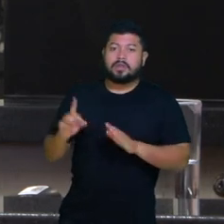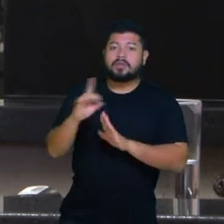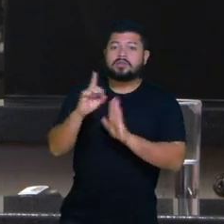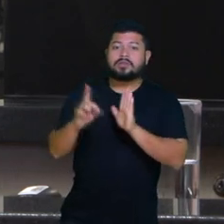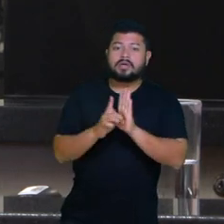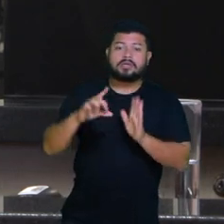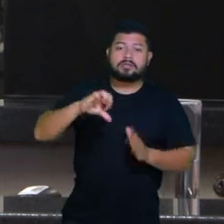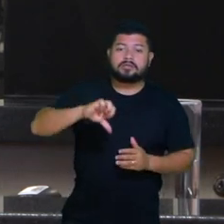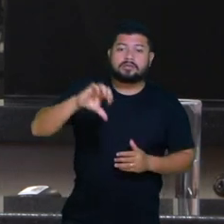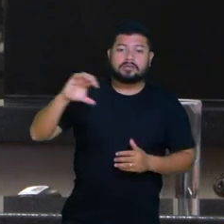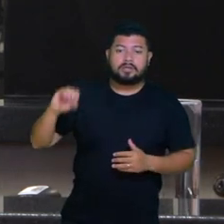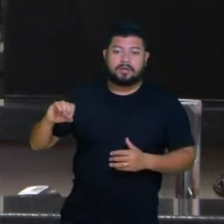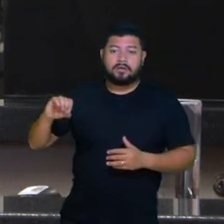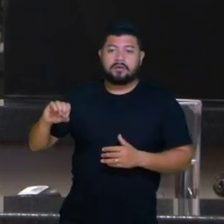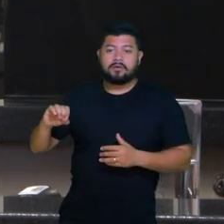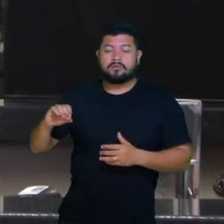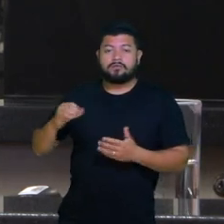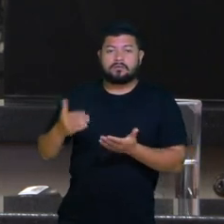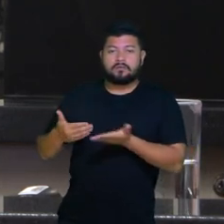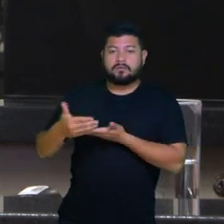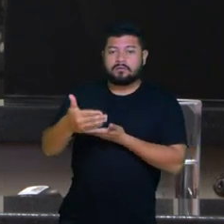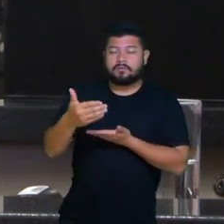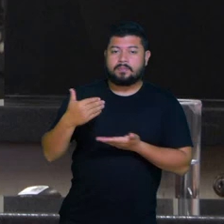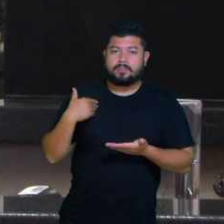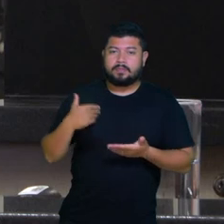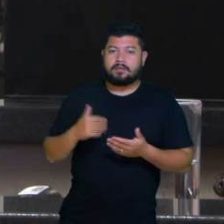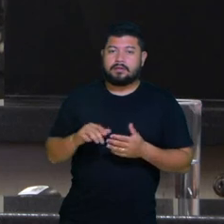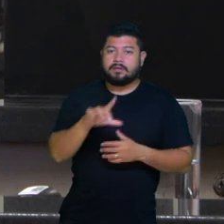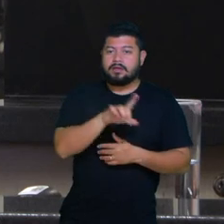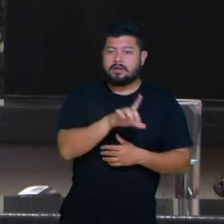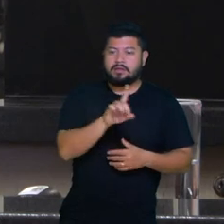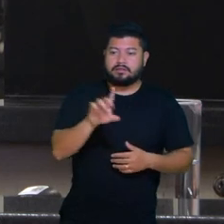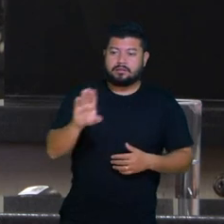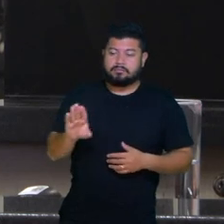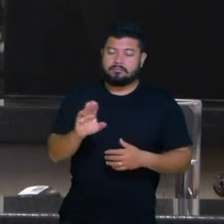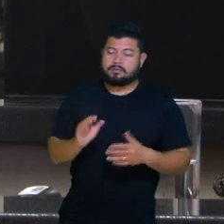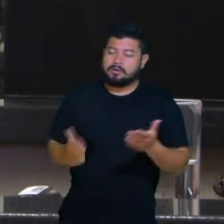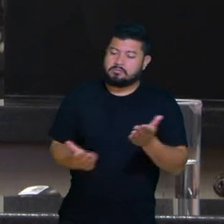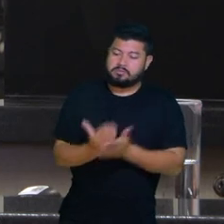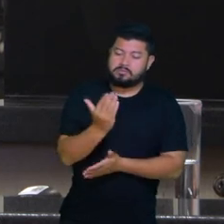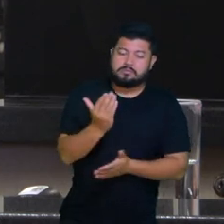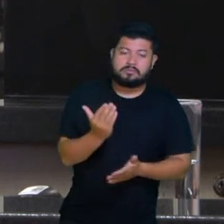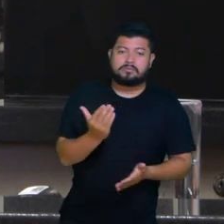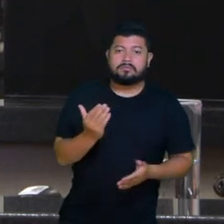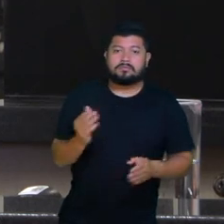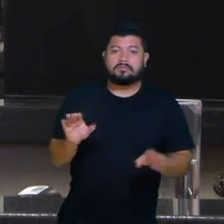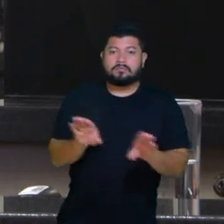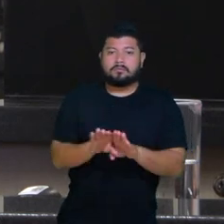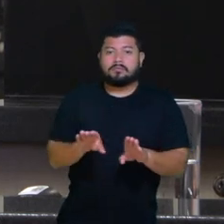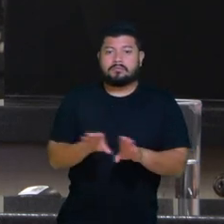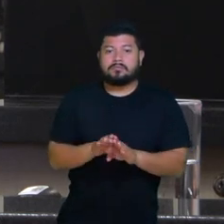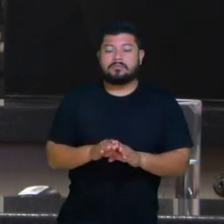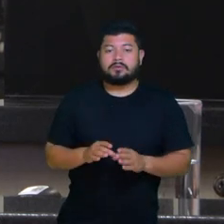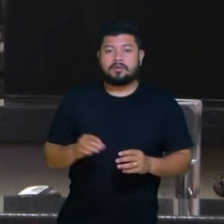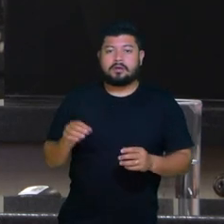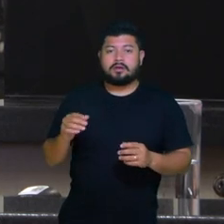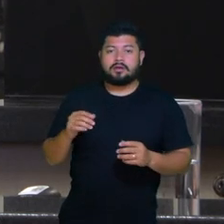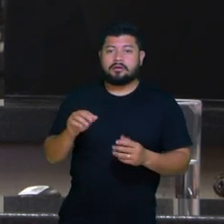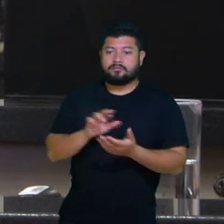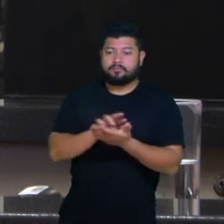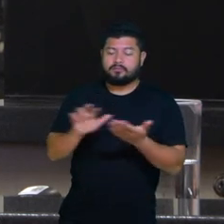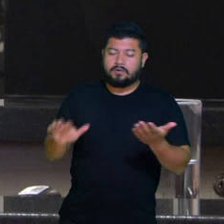Eh depois da da aprovação da LDB né quando vieram os parâmetros curriculares